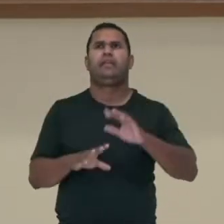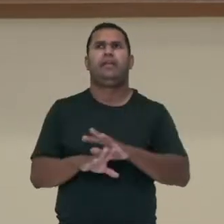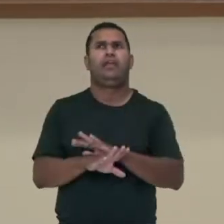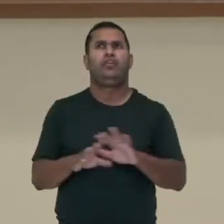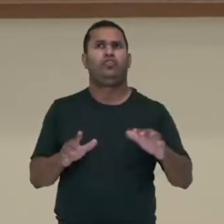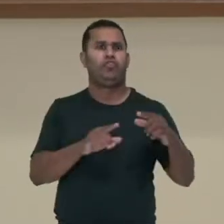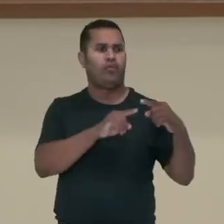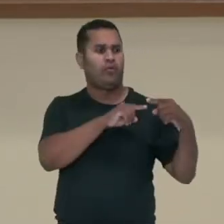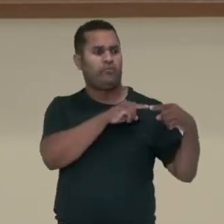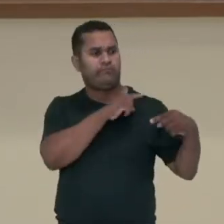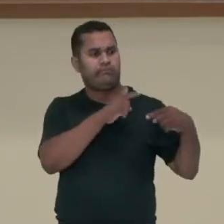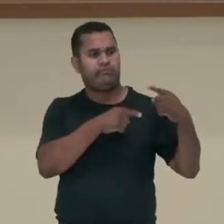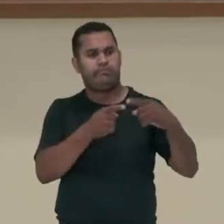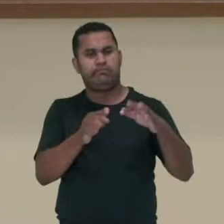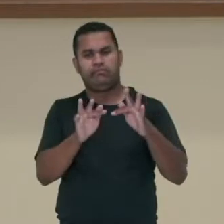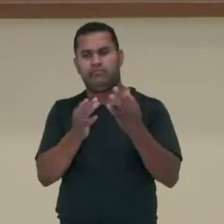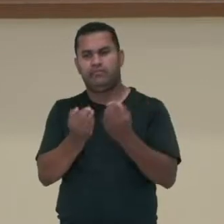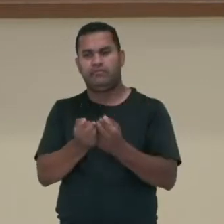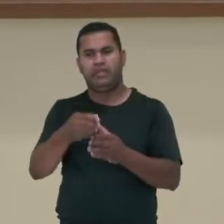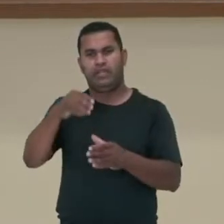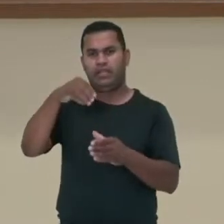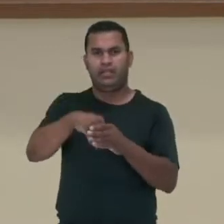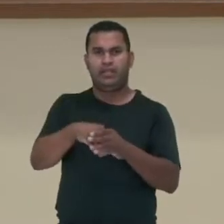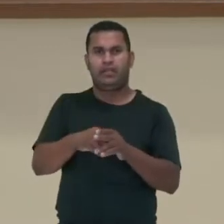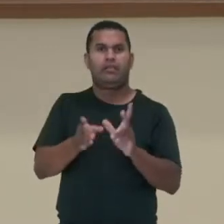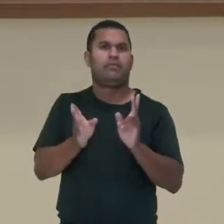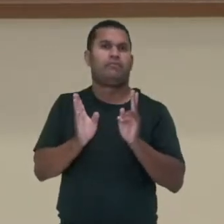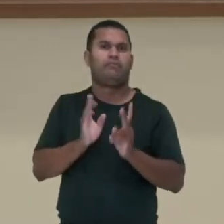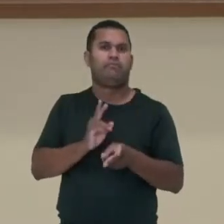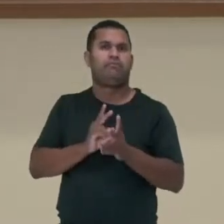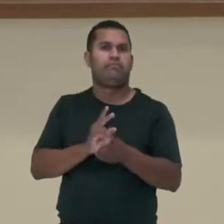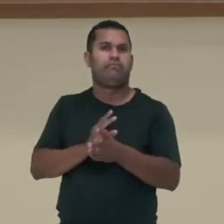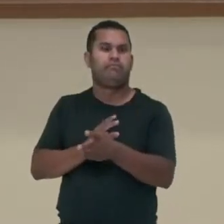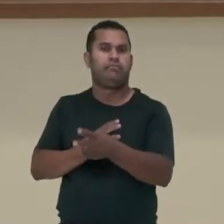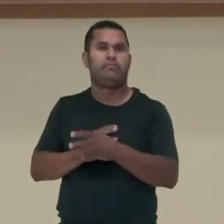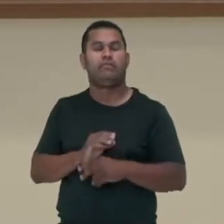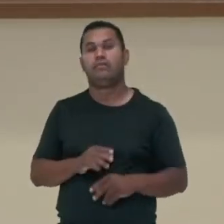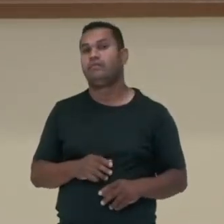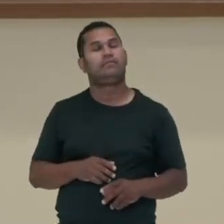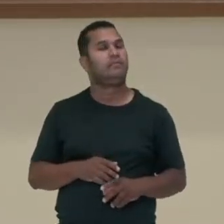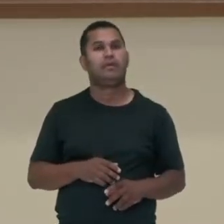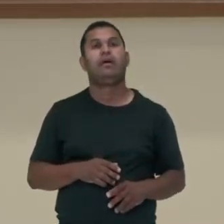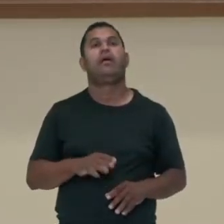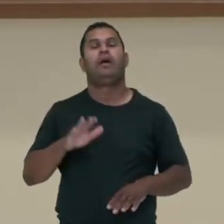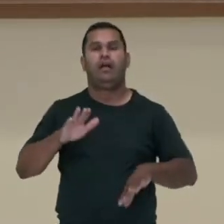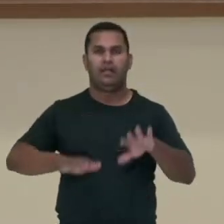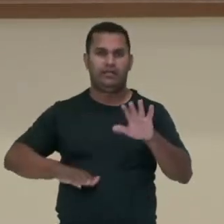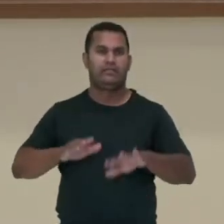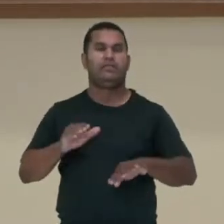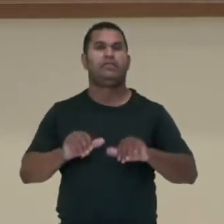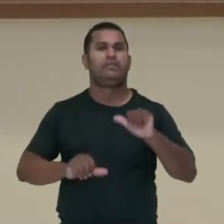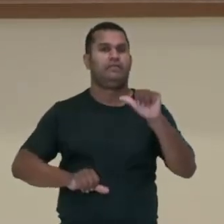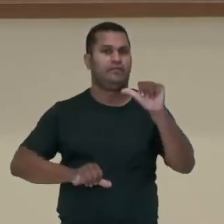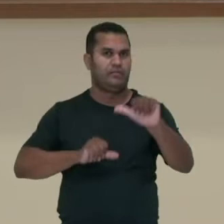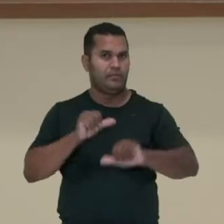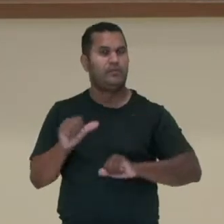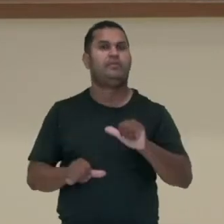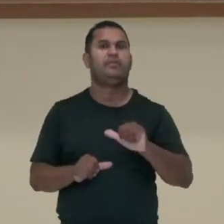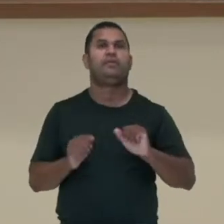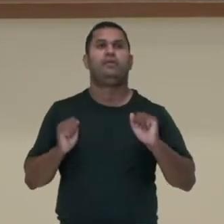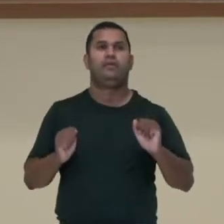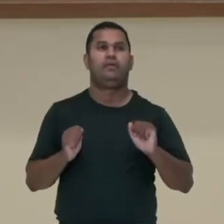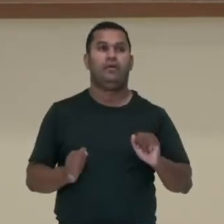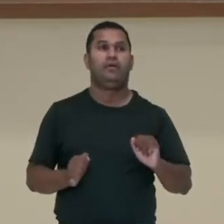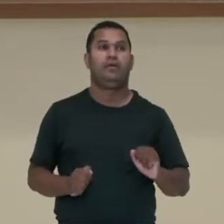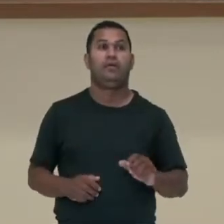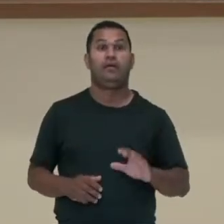gene, o que está escrito nele, né? Lembrando, vindo de pais diferentes ali, juntando, fazendo um genótipo, que eles em si